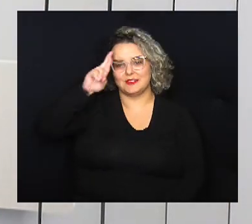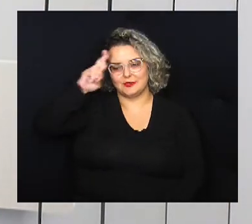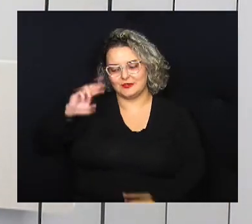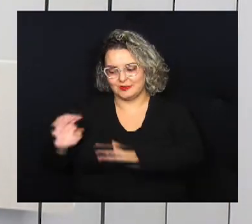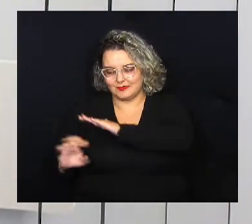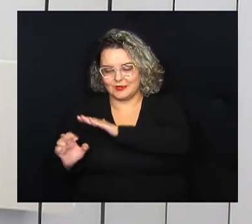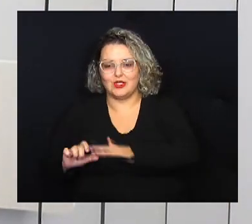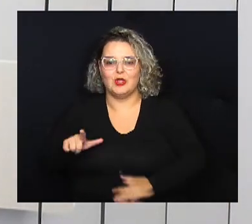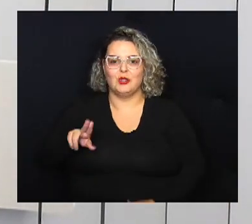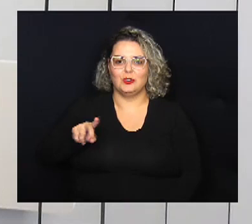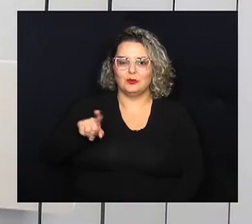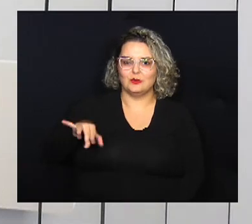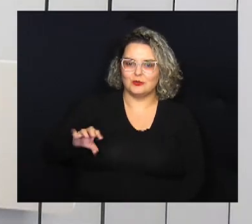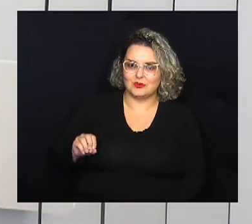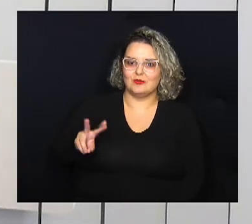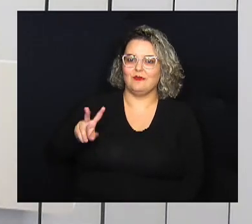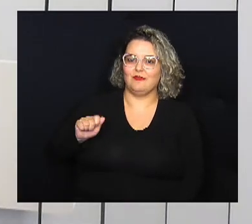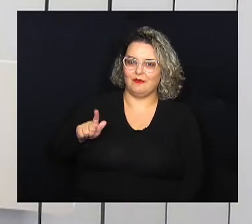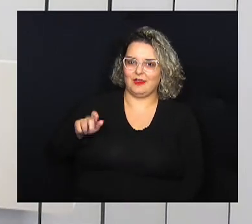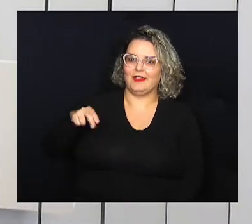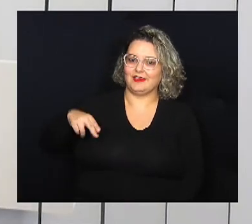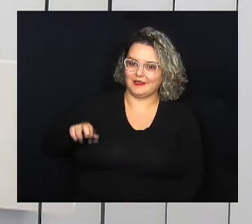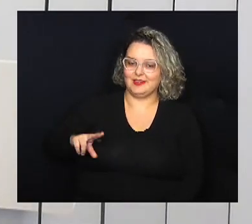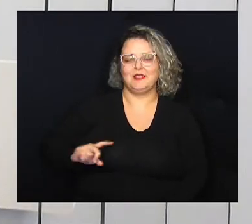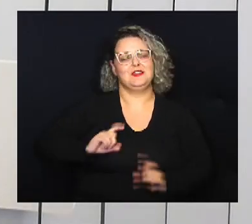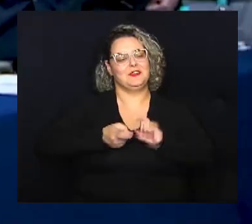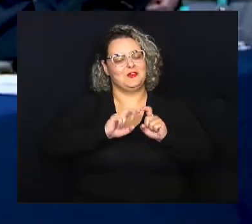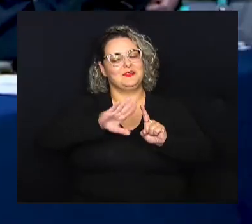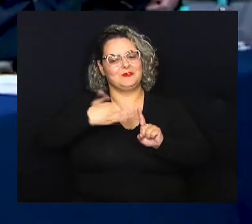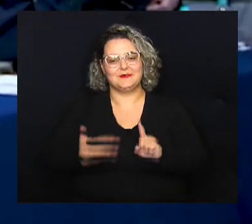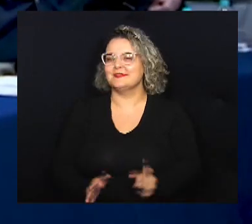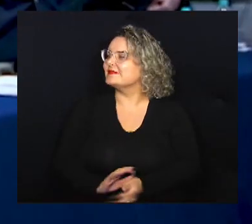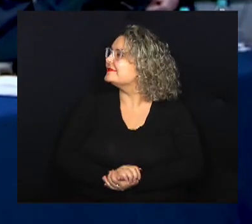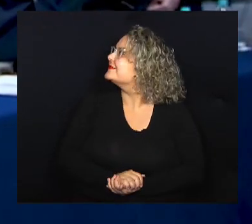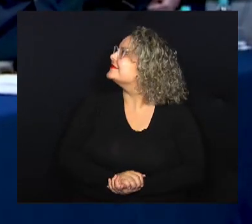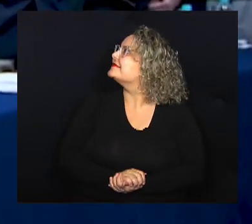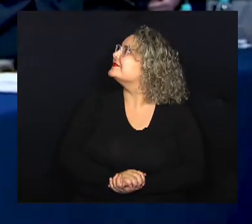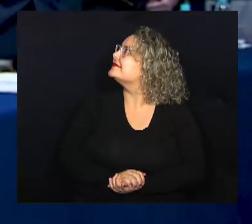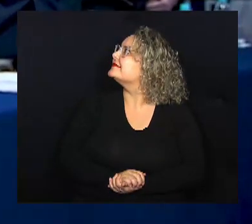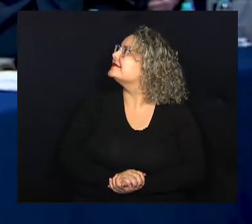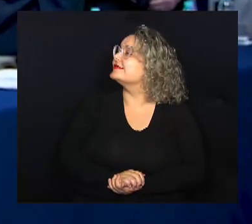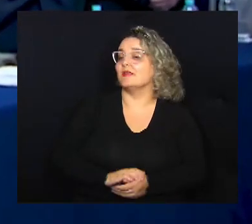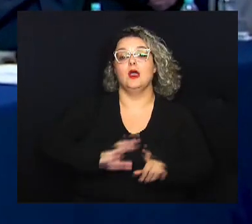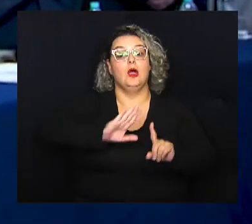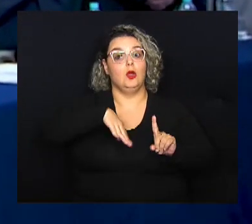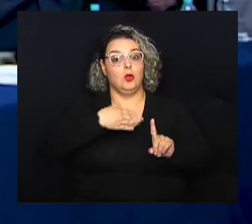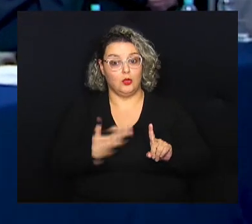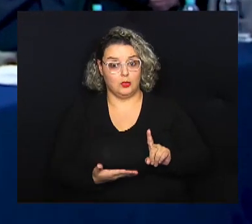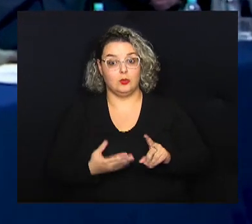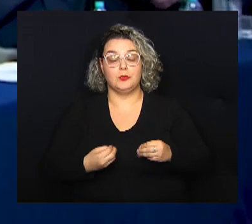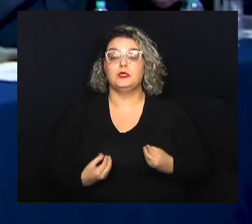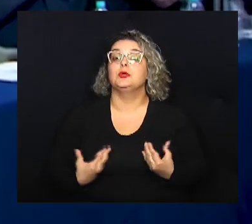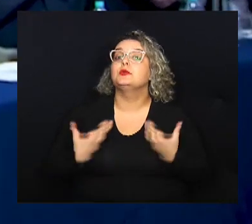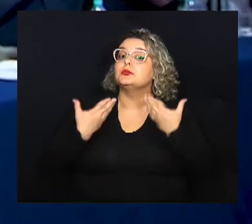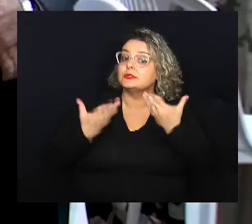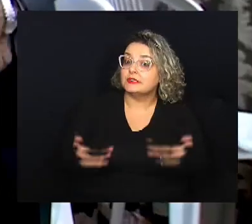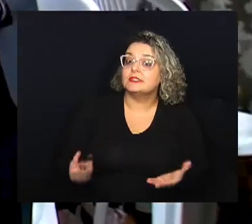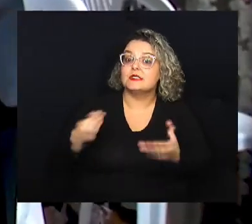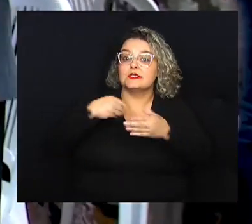luso-brasileiro, o Wagner Vieira, em reunião solene. As honrarias foram concedidas dentro